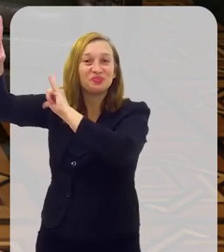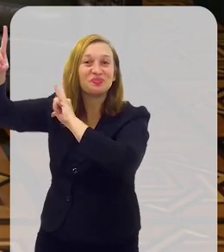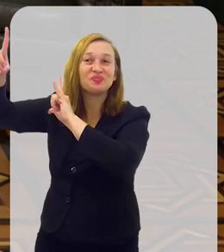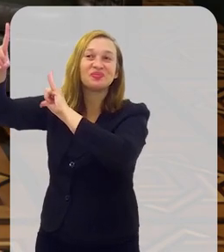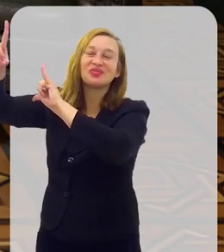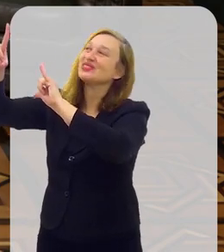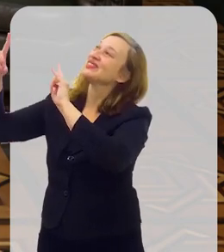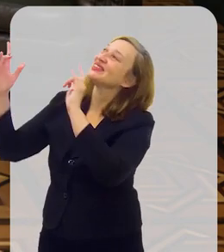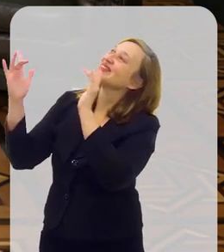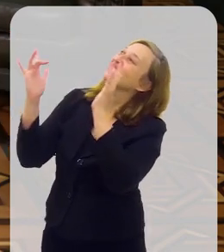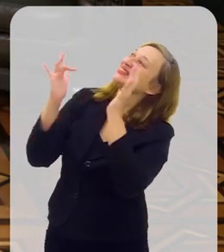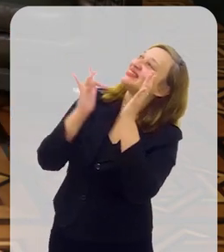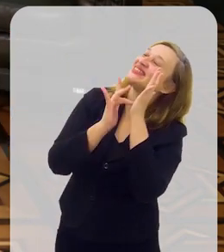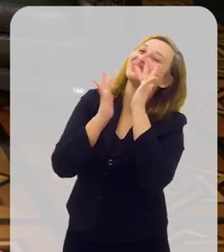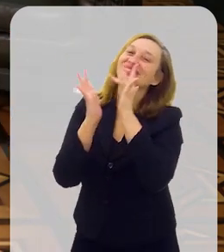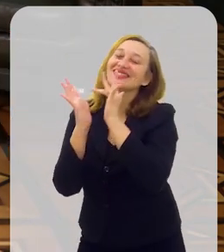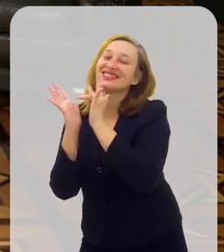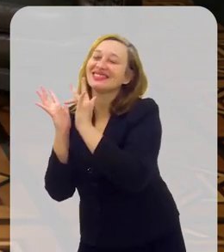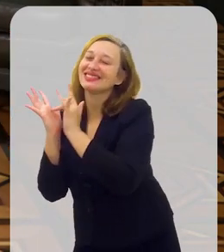amo